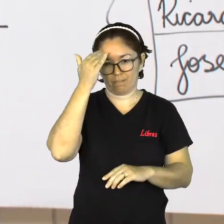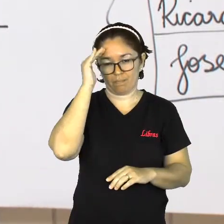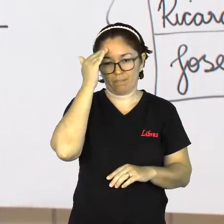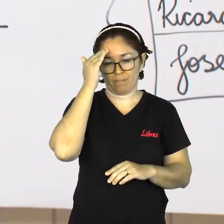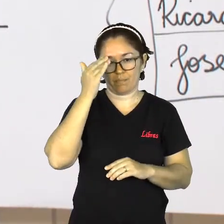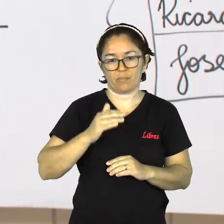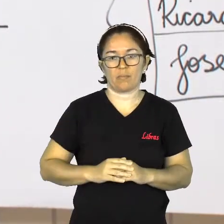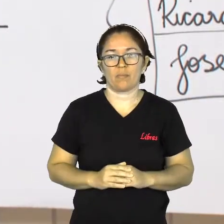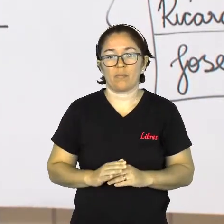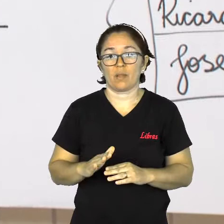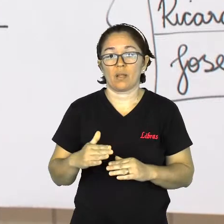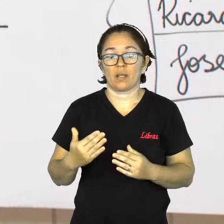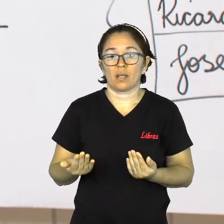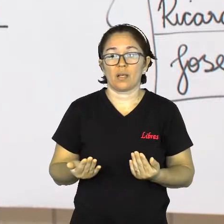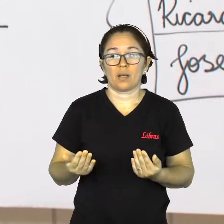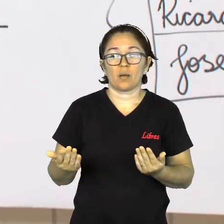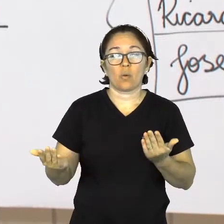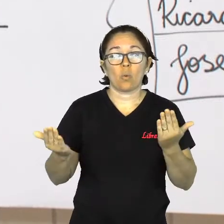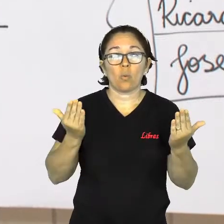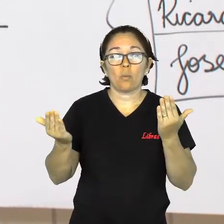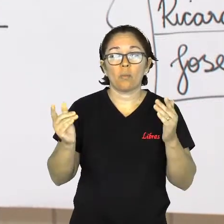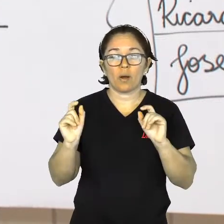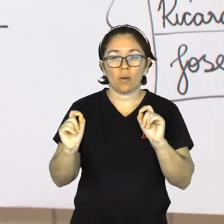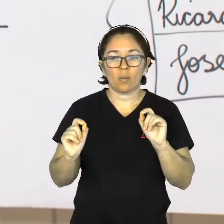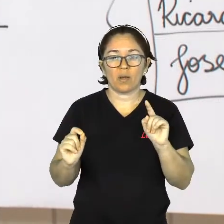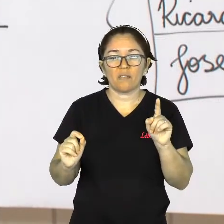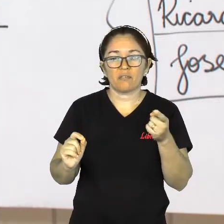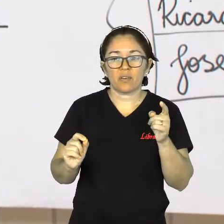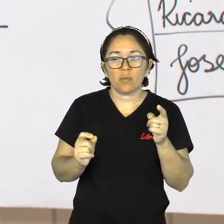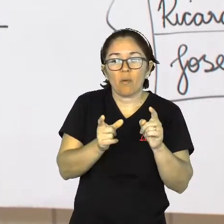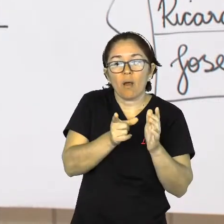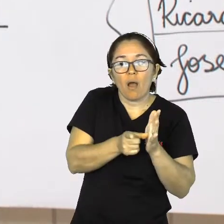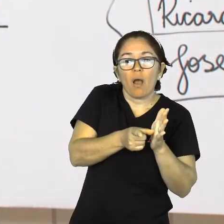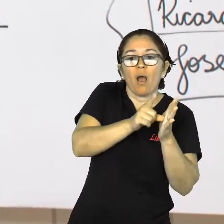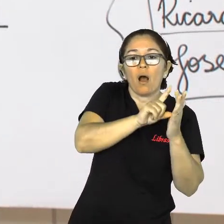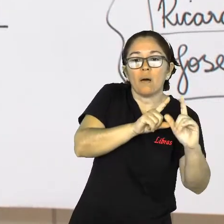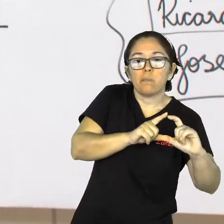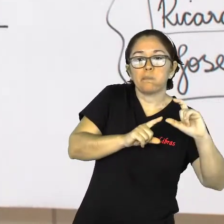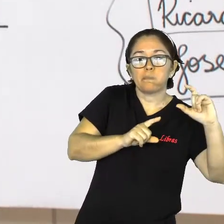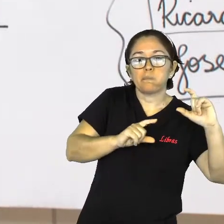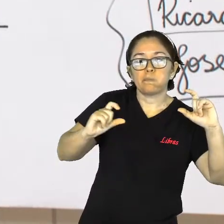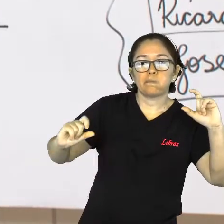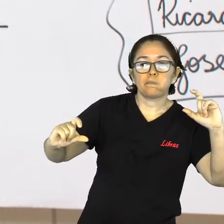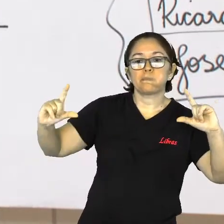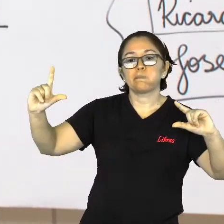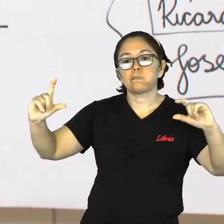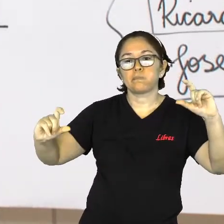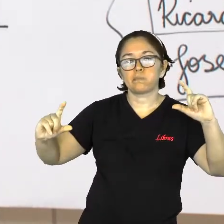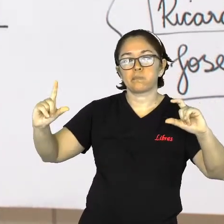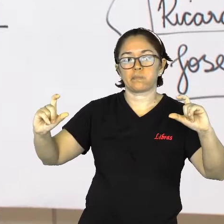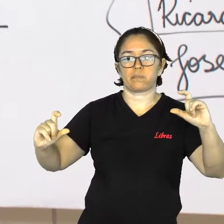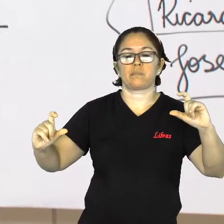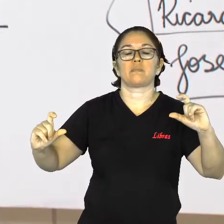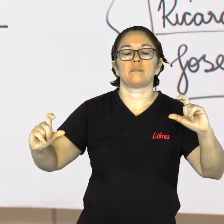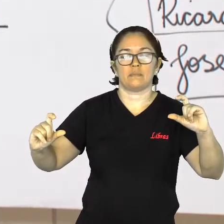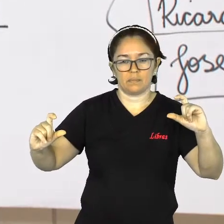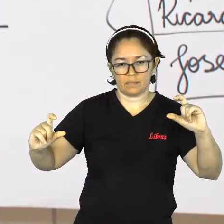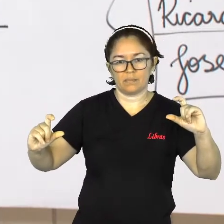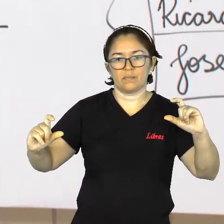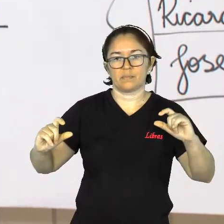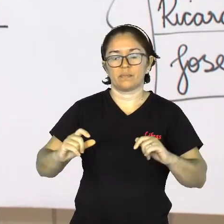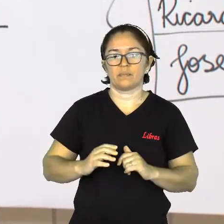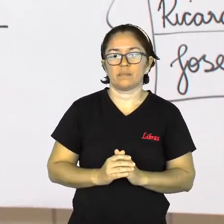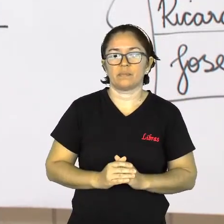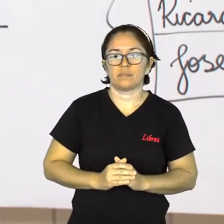Então, primeiro eu comparo as partes inteiras, a parte que vem antes da vírgula. E depois eu olho a parte